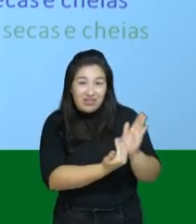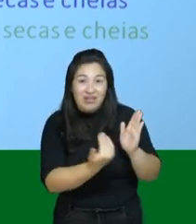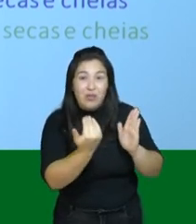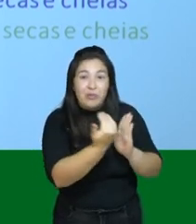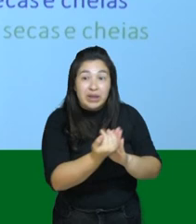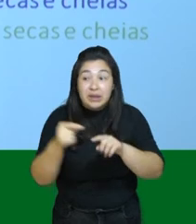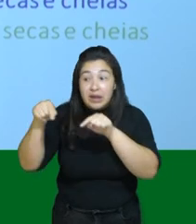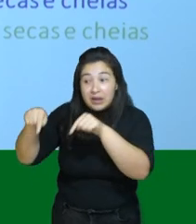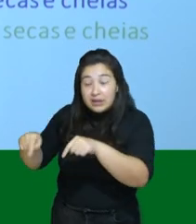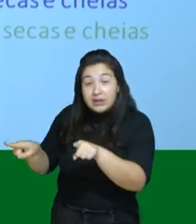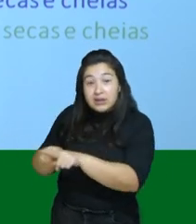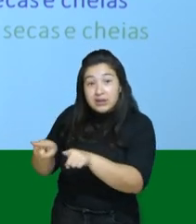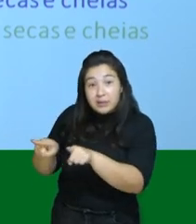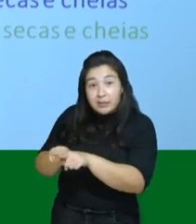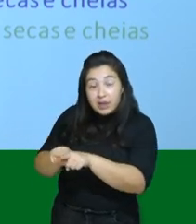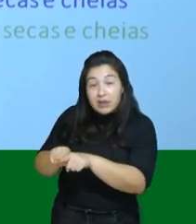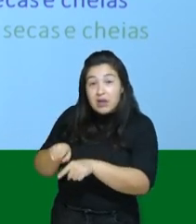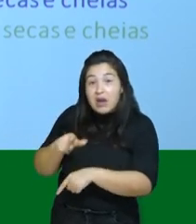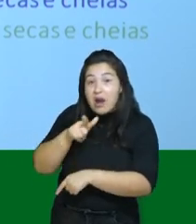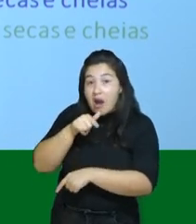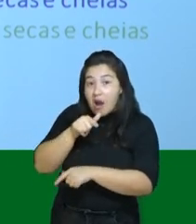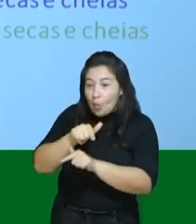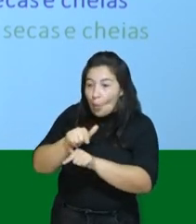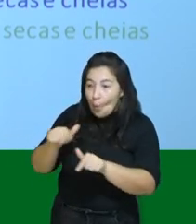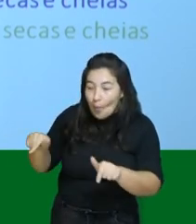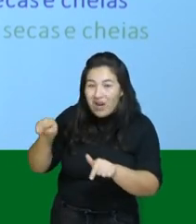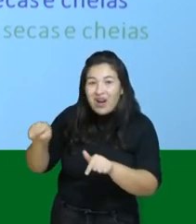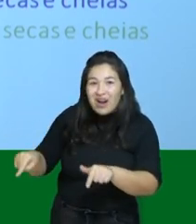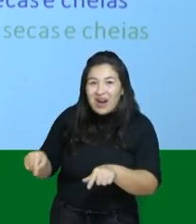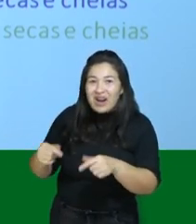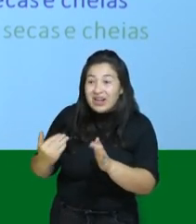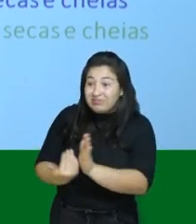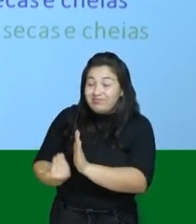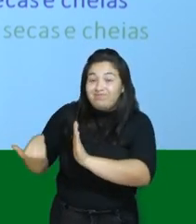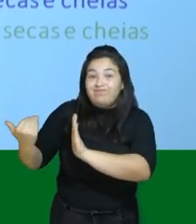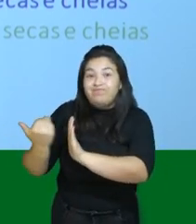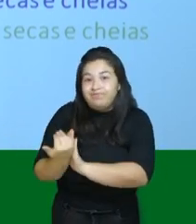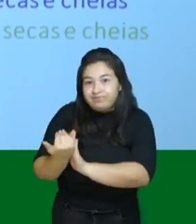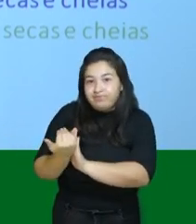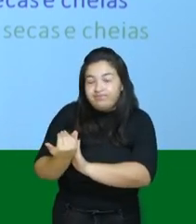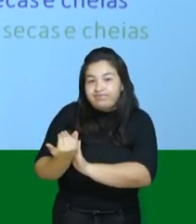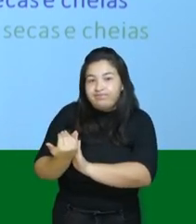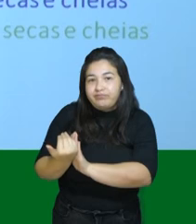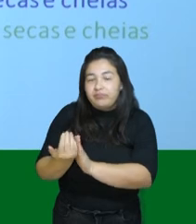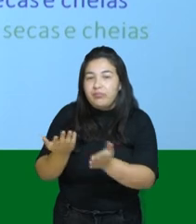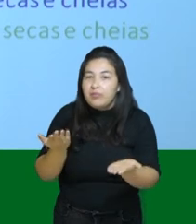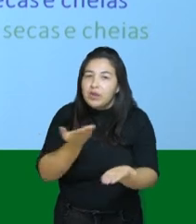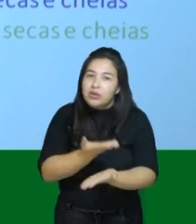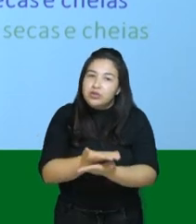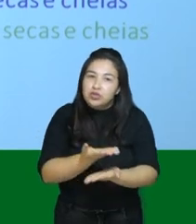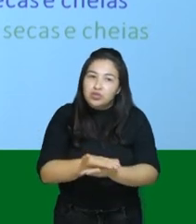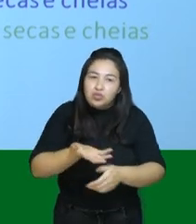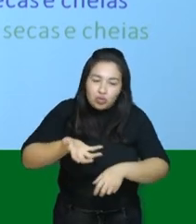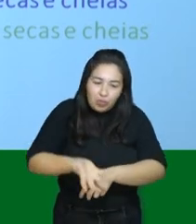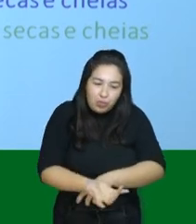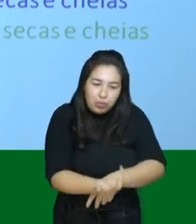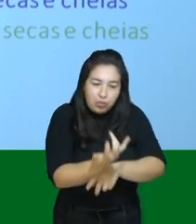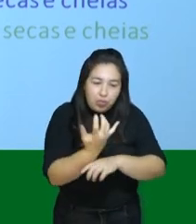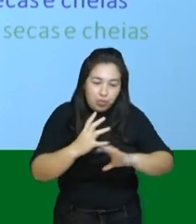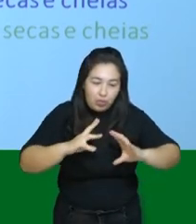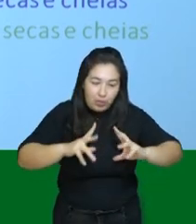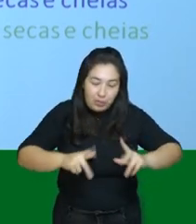regiões que, já comprovadamente dos dados da ANA de drenagem e